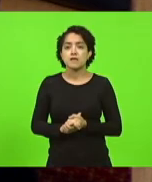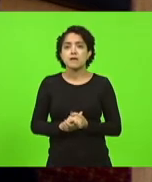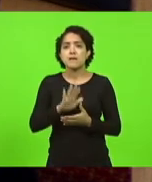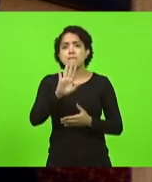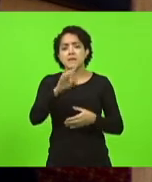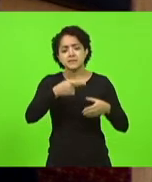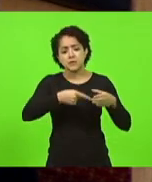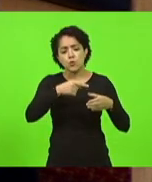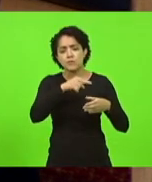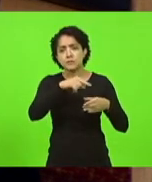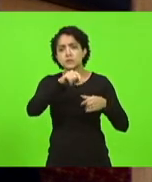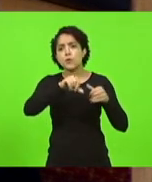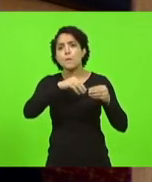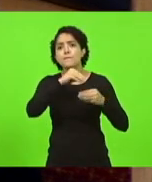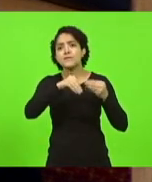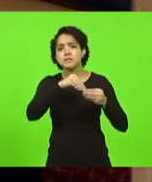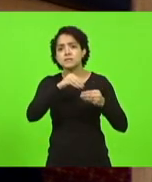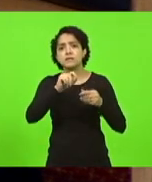mista fez?